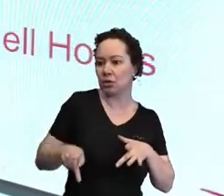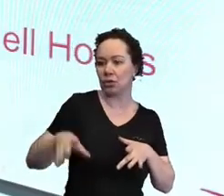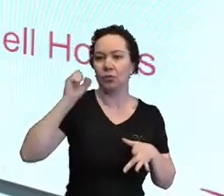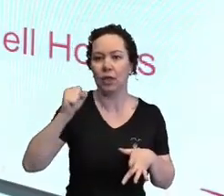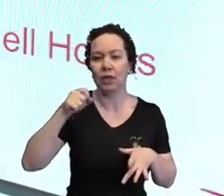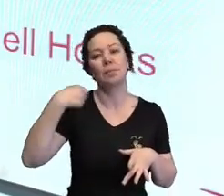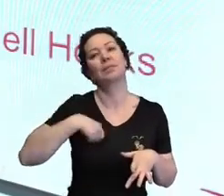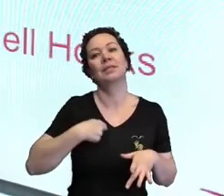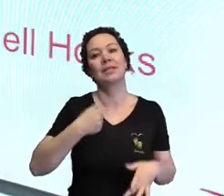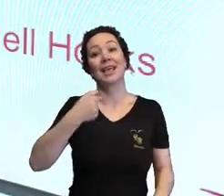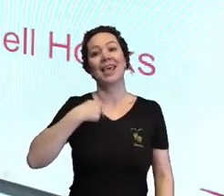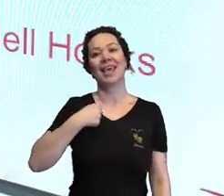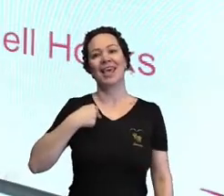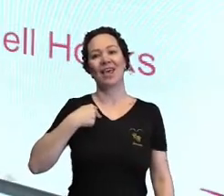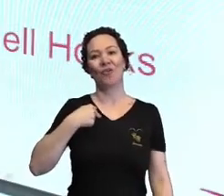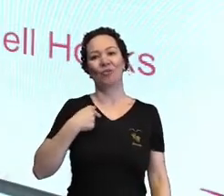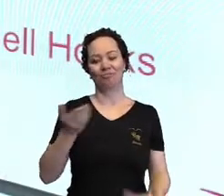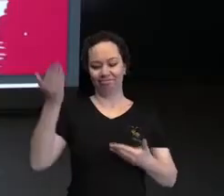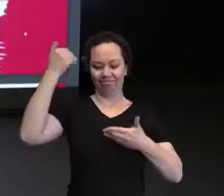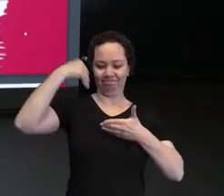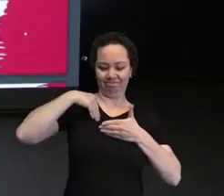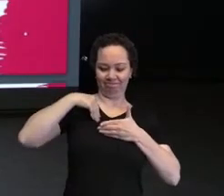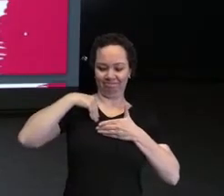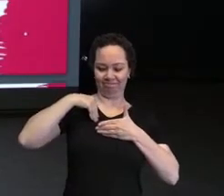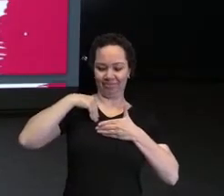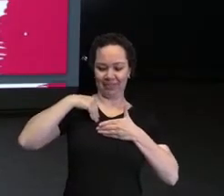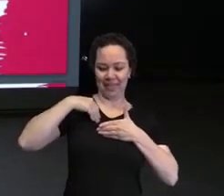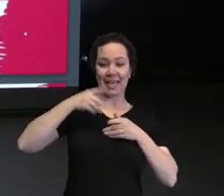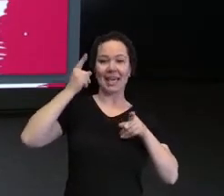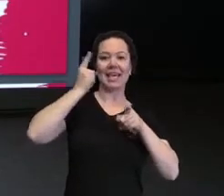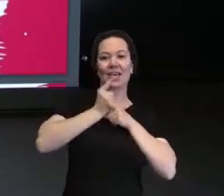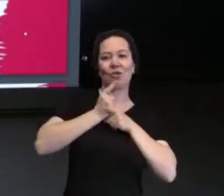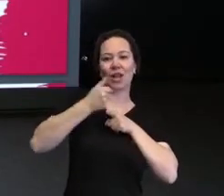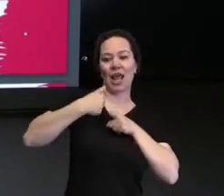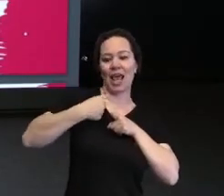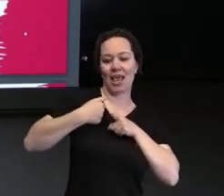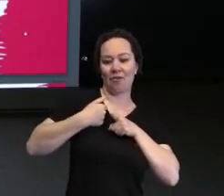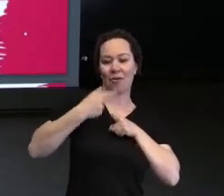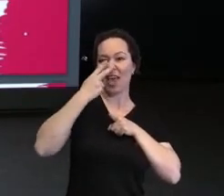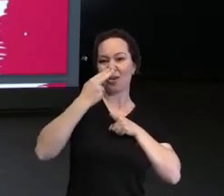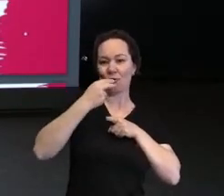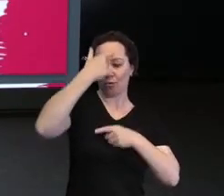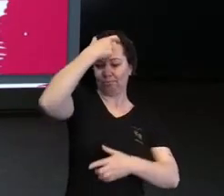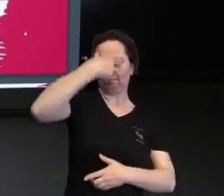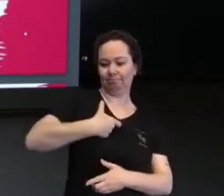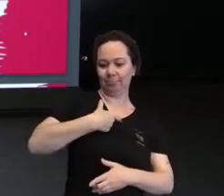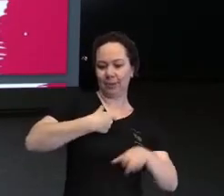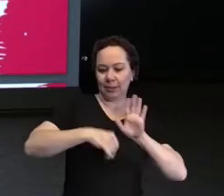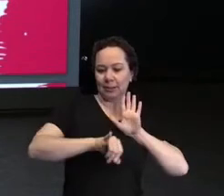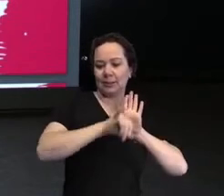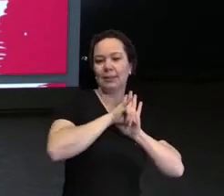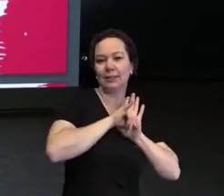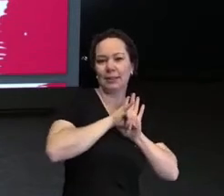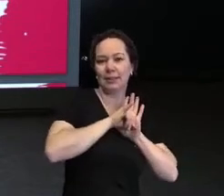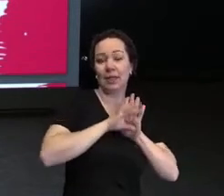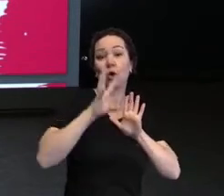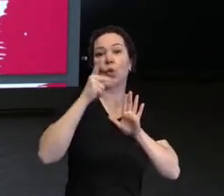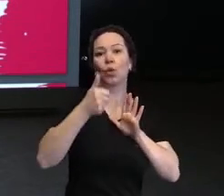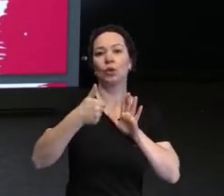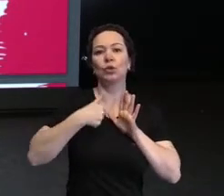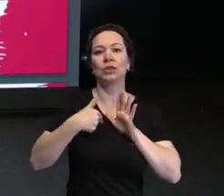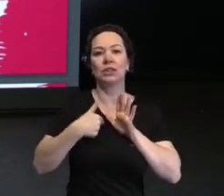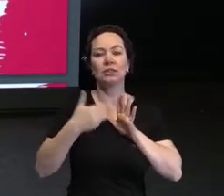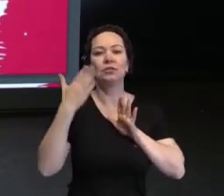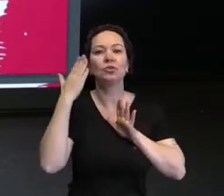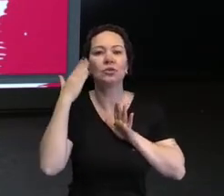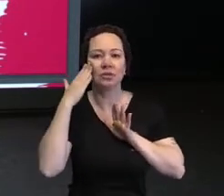ouvir a mim mesma para descobrir a minha identidade É sobre identidade É sobre o quanto a gente se identifica é